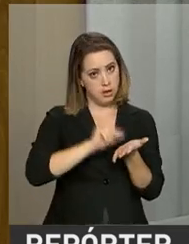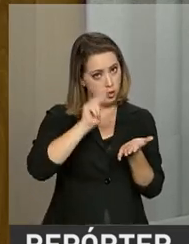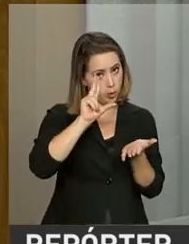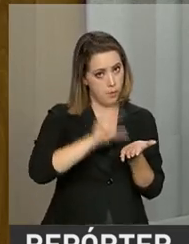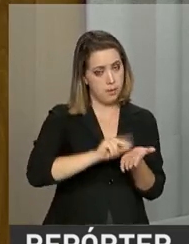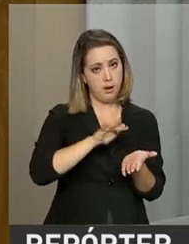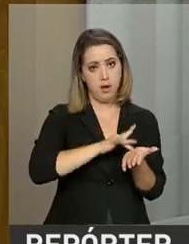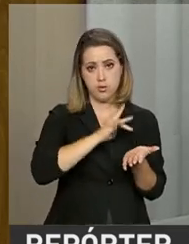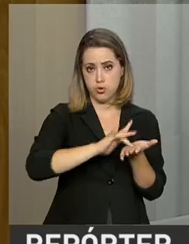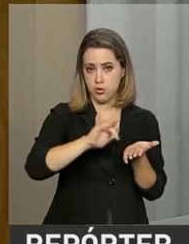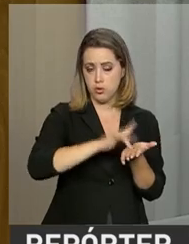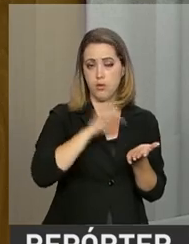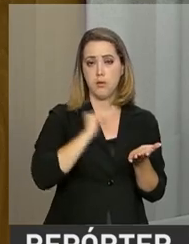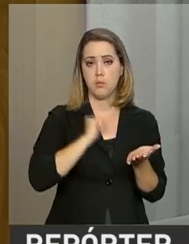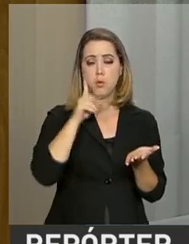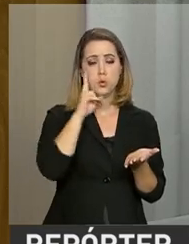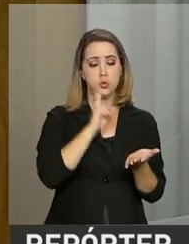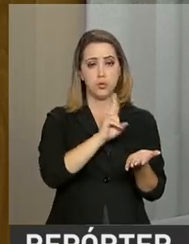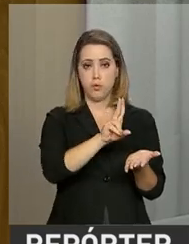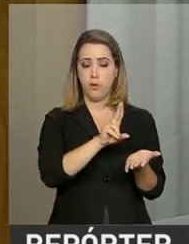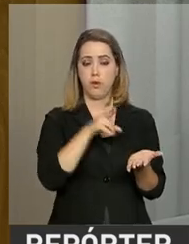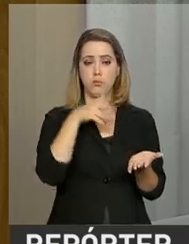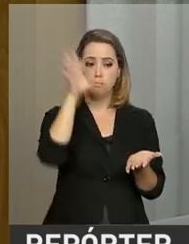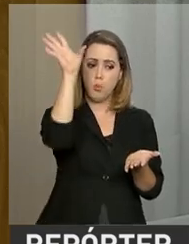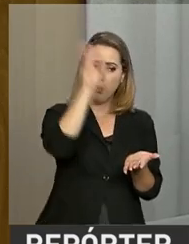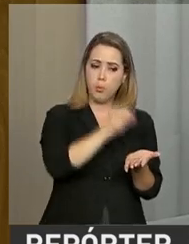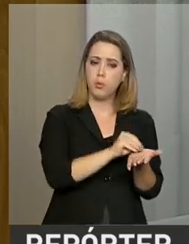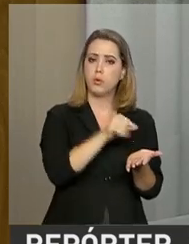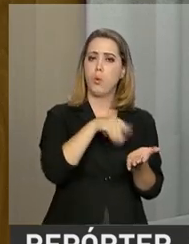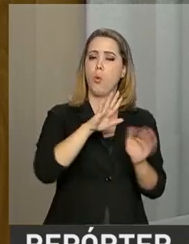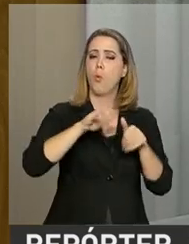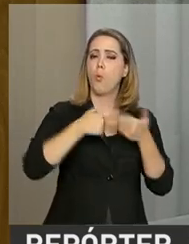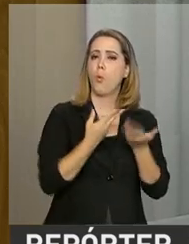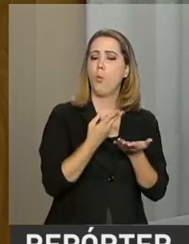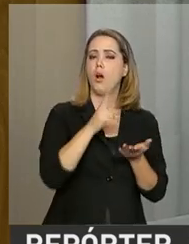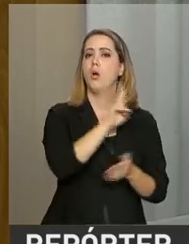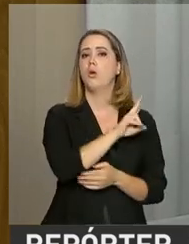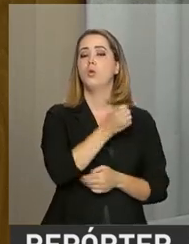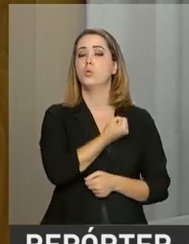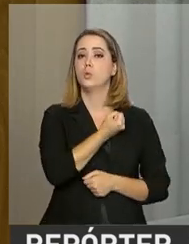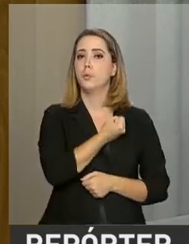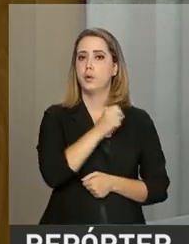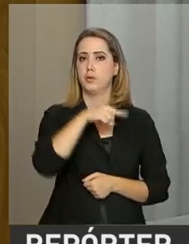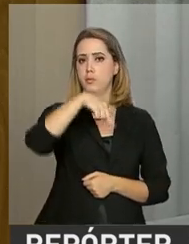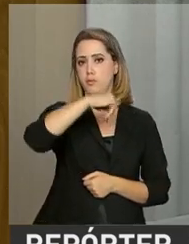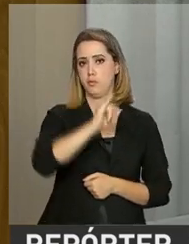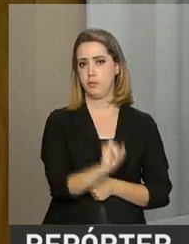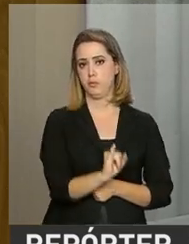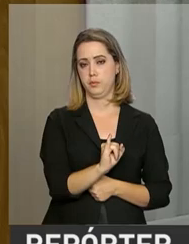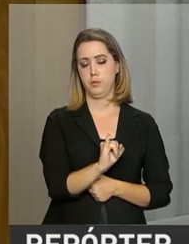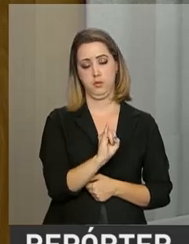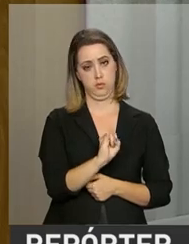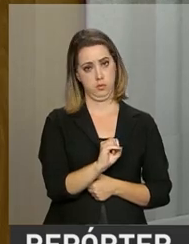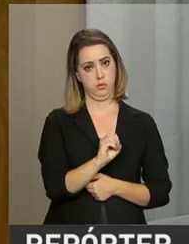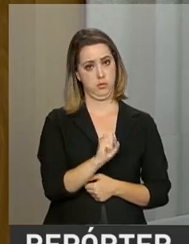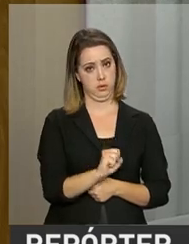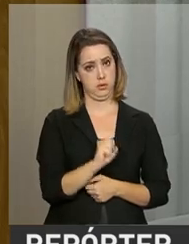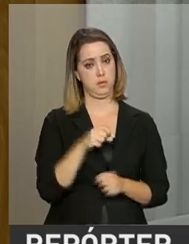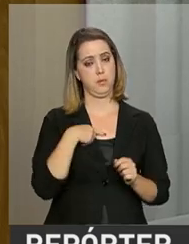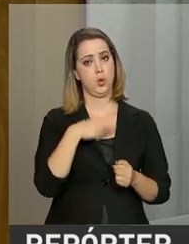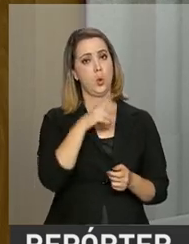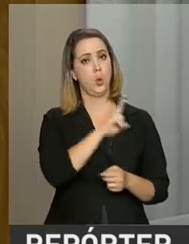baixar e o e você clicando nele ele vai informar o número do seu Nice feito isso basta colocar o nome